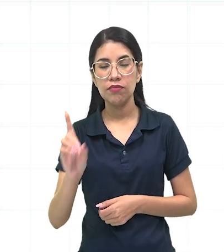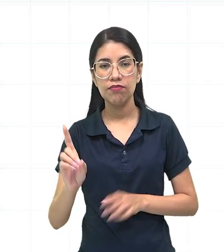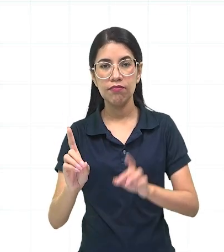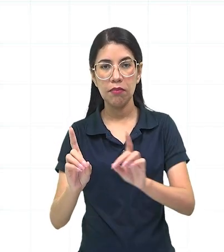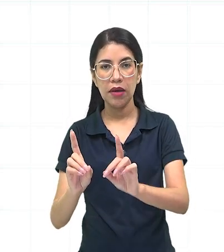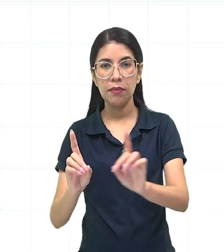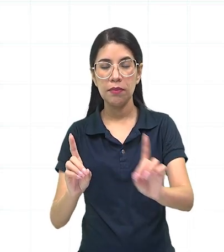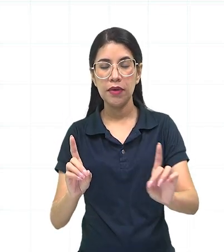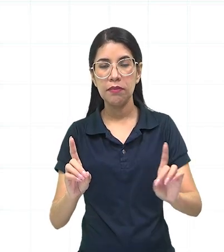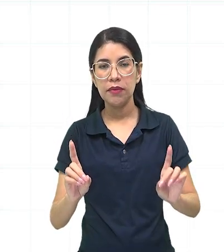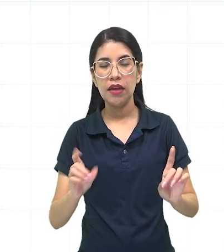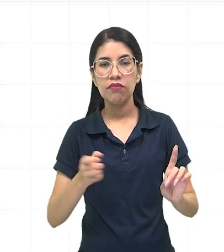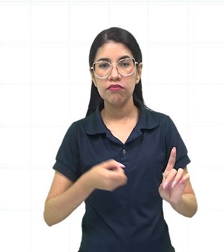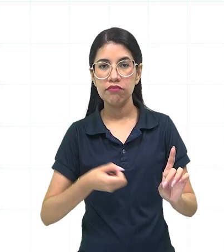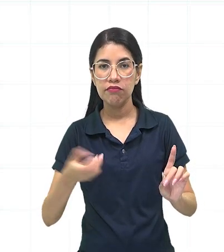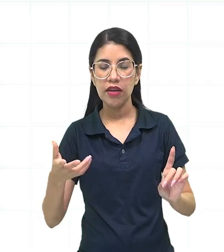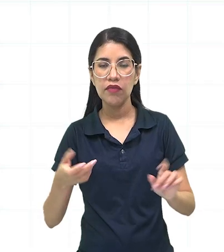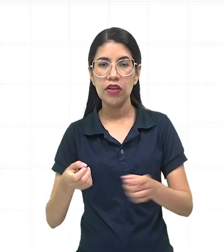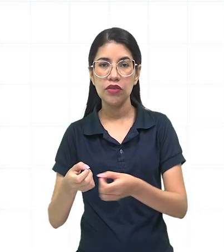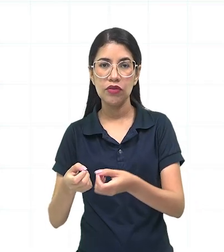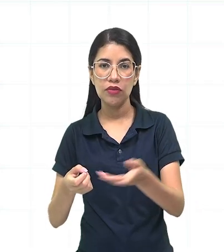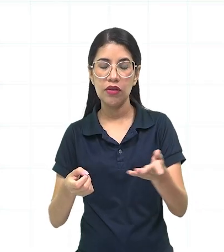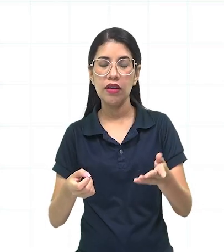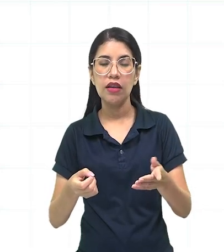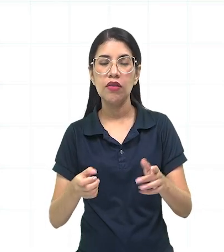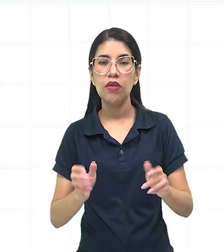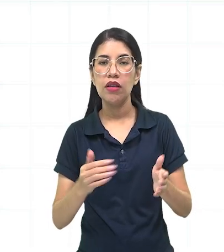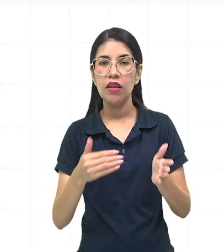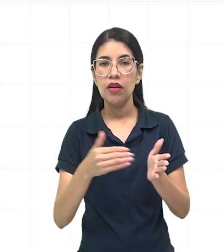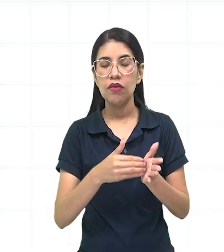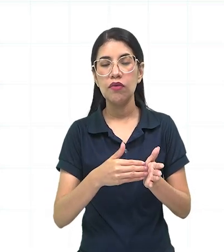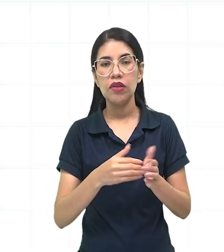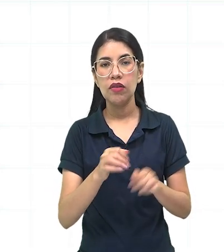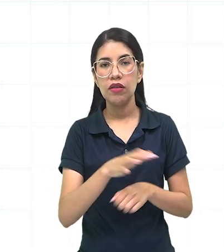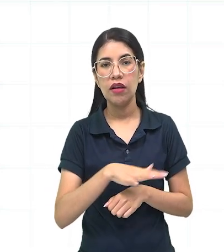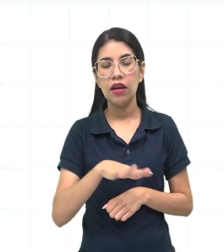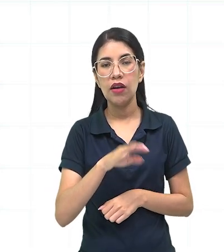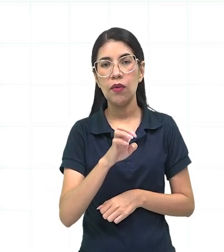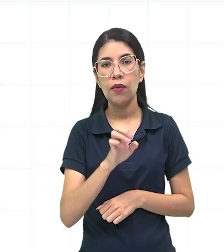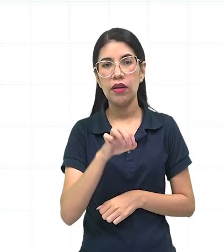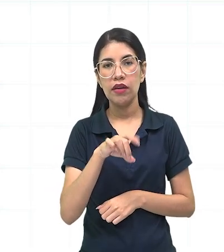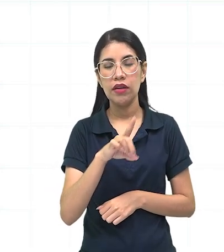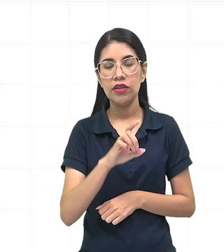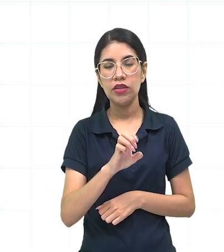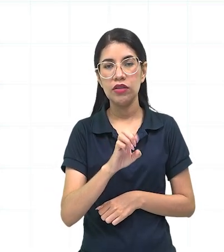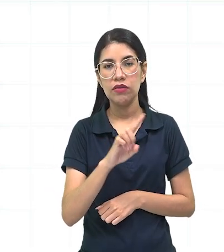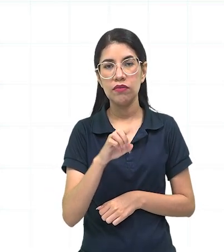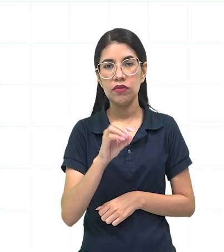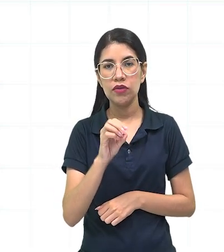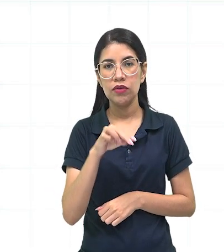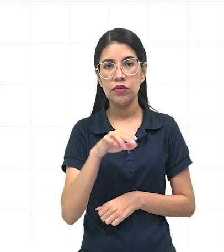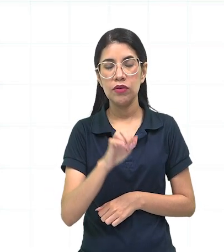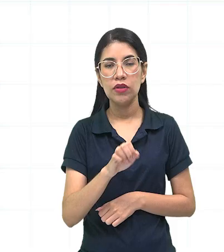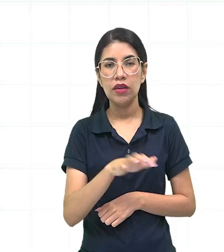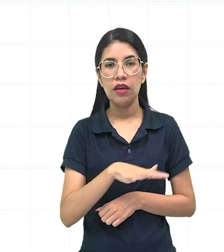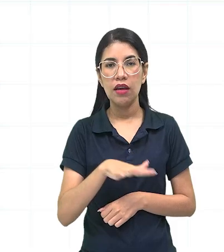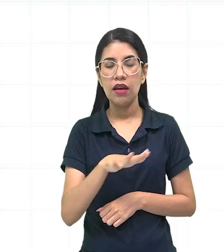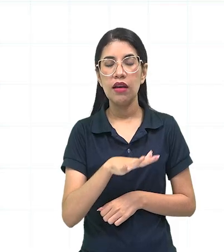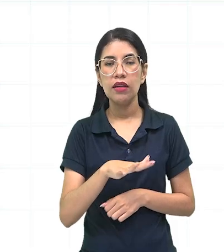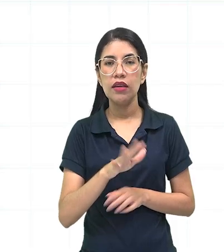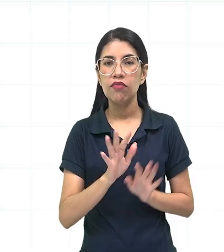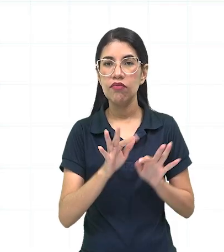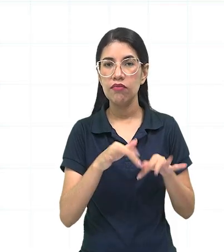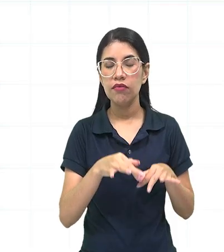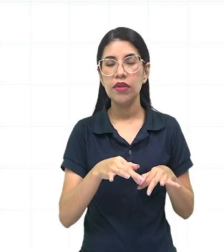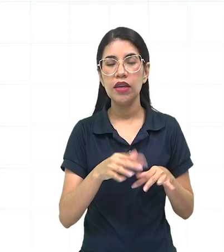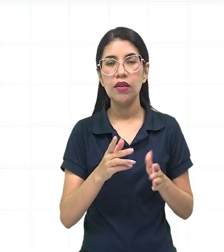equipe até que ele chegue ao final do campo, um local chamado de end zone, que é a área definida ali como o final da quadra, né, onde você